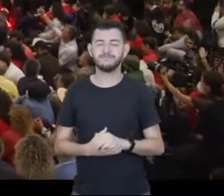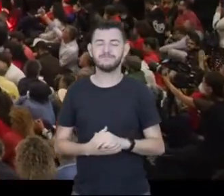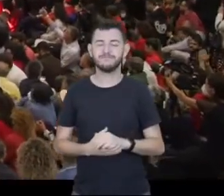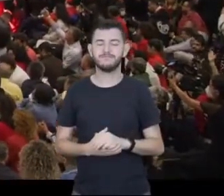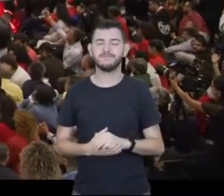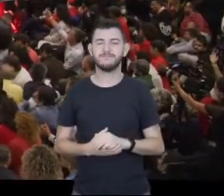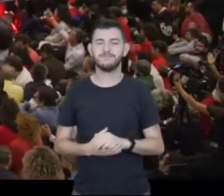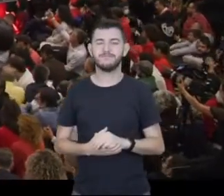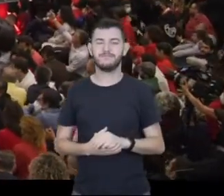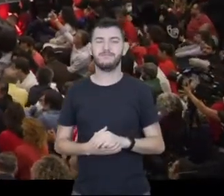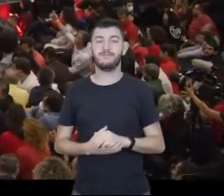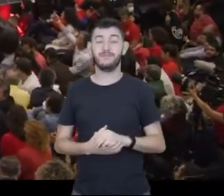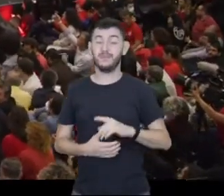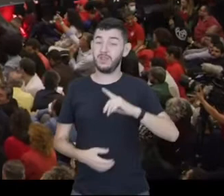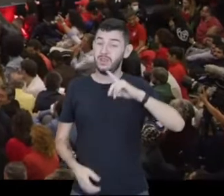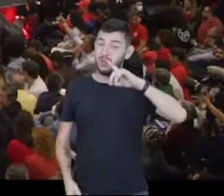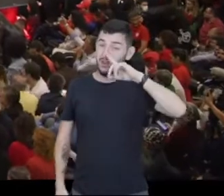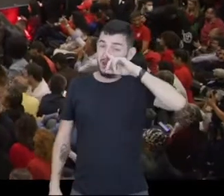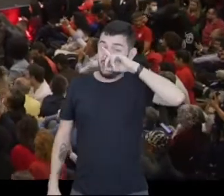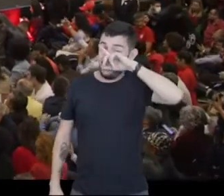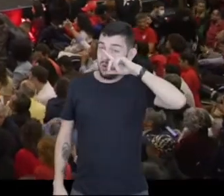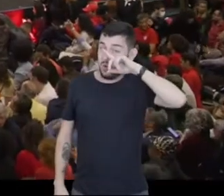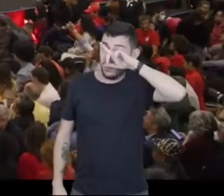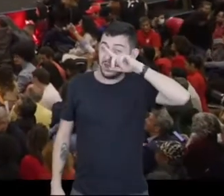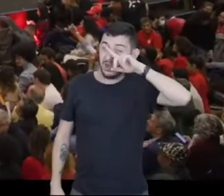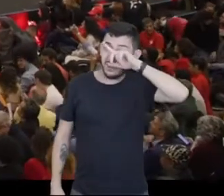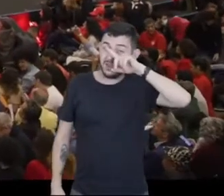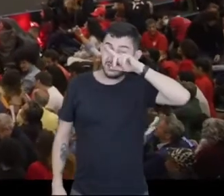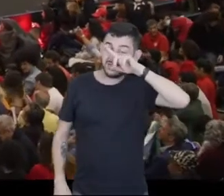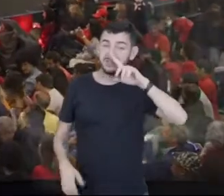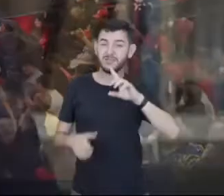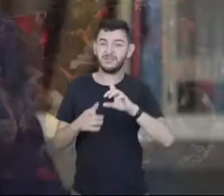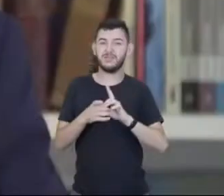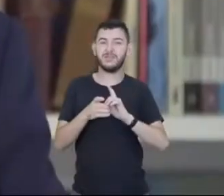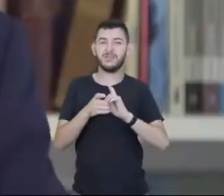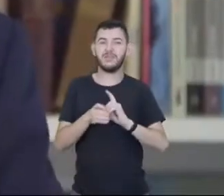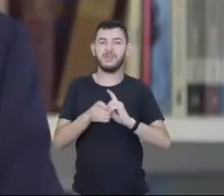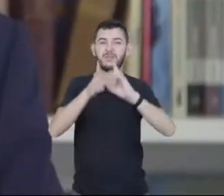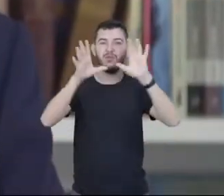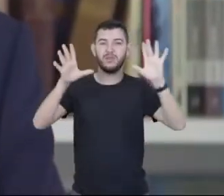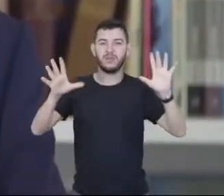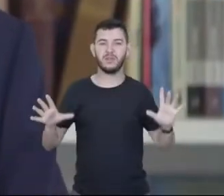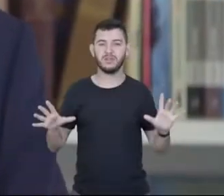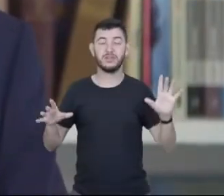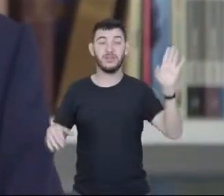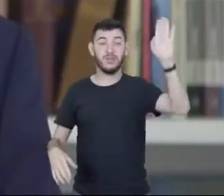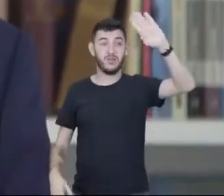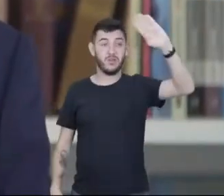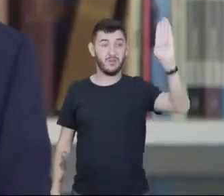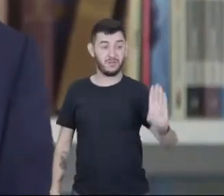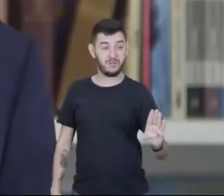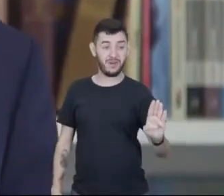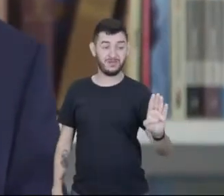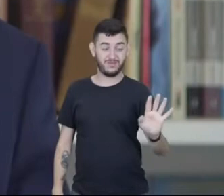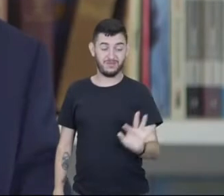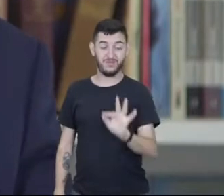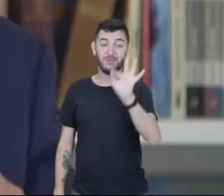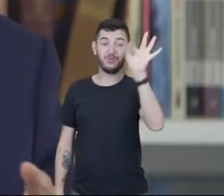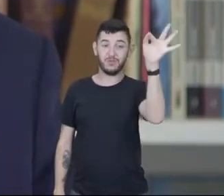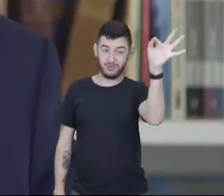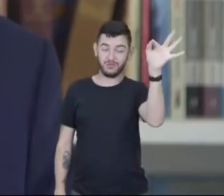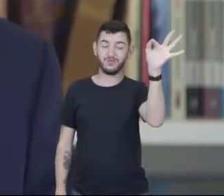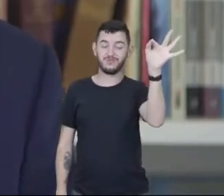risco para a democracia o futuro do Brasil também está em jogo por isso